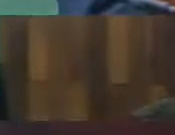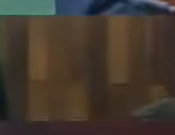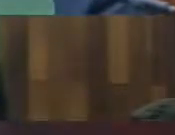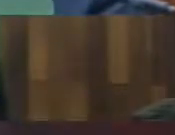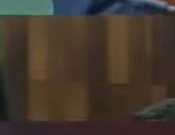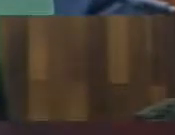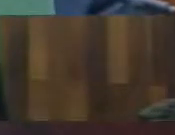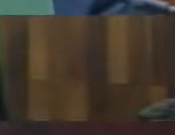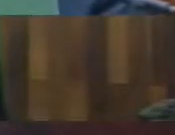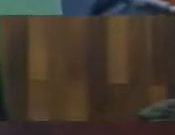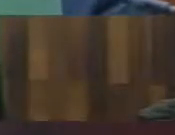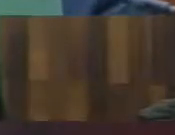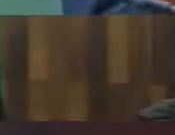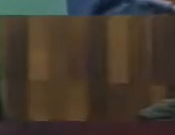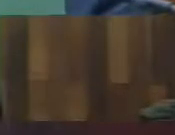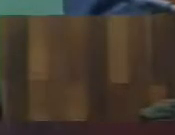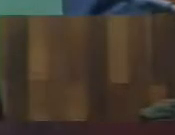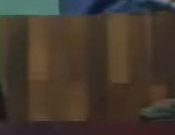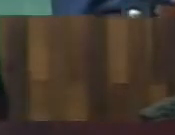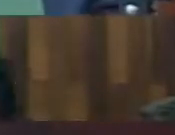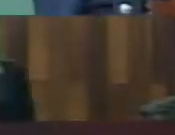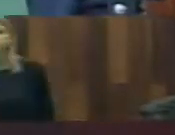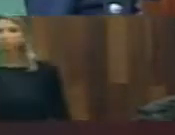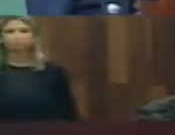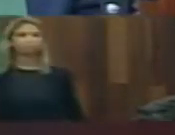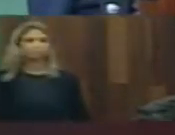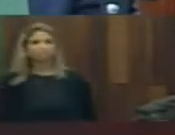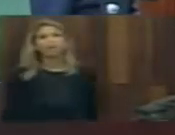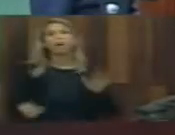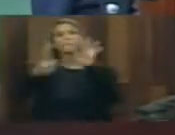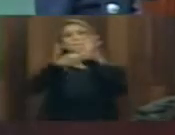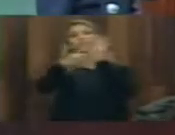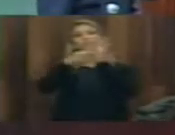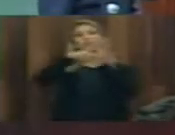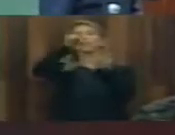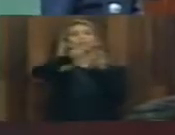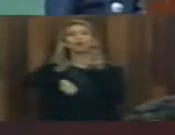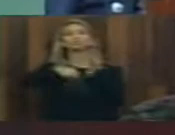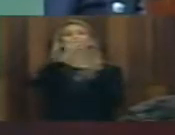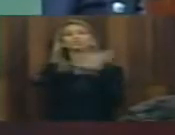Adriano Guilherme de Teves Moreno dispõe sobre veto total, projeto de lei